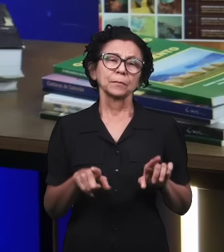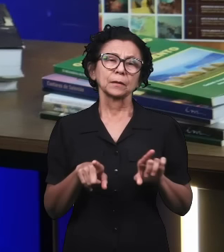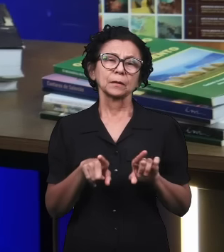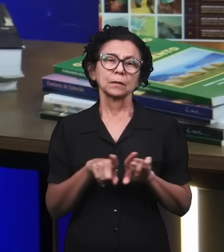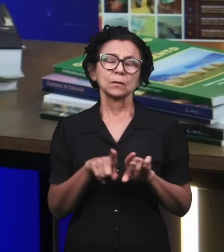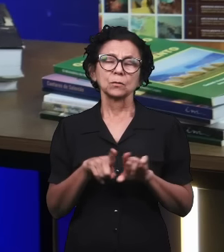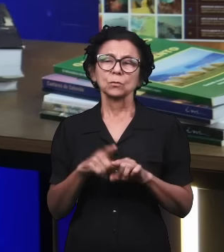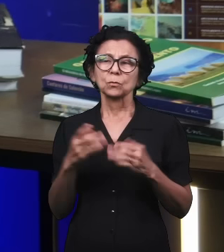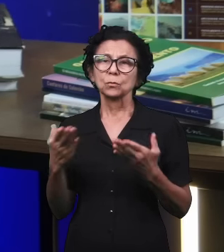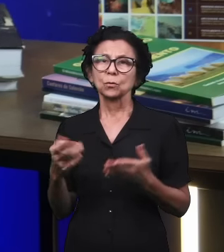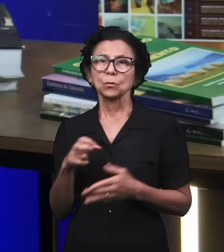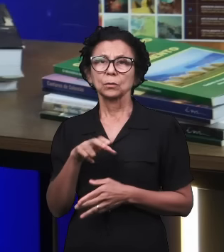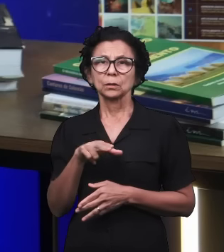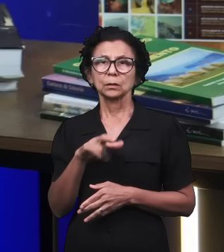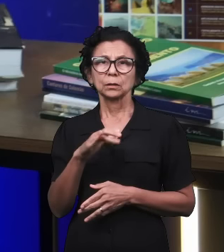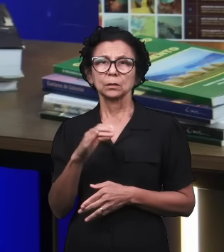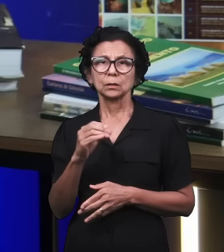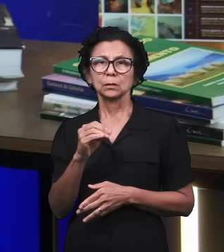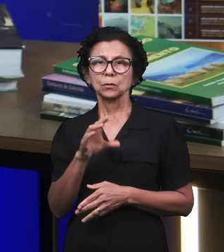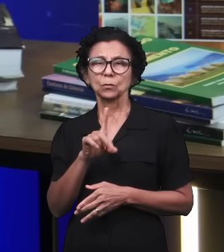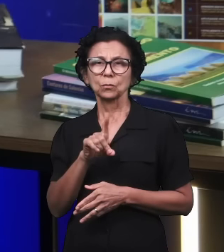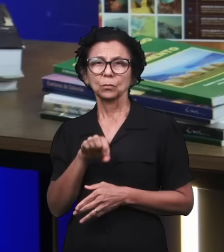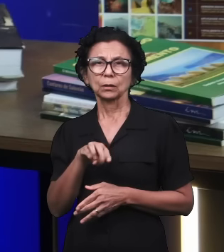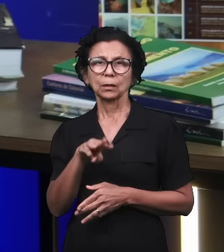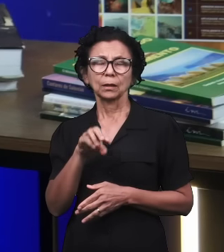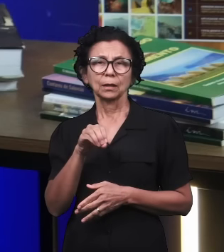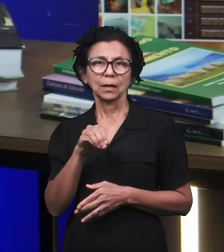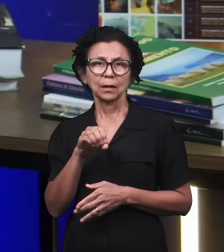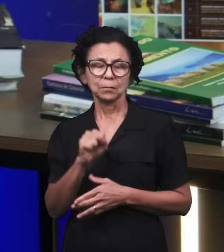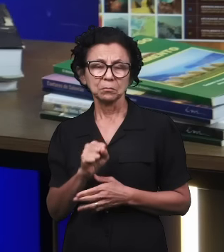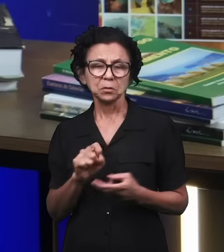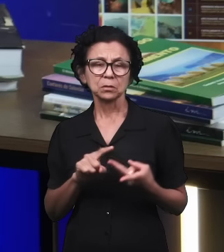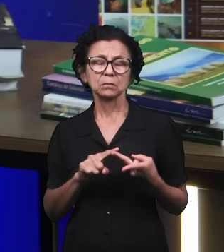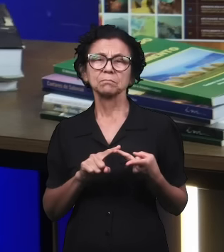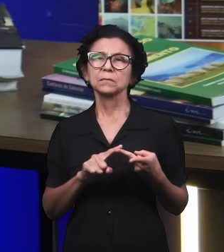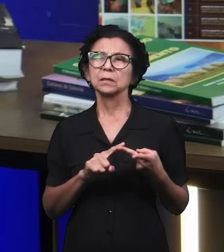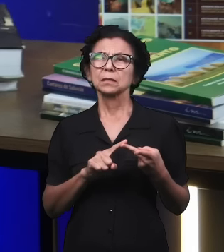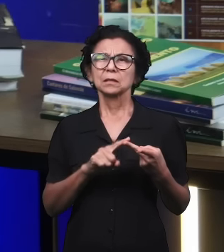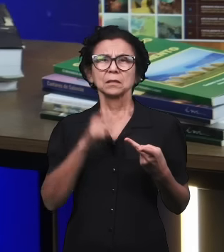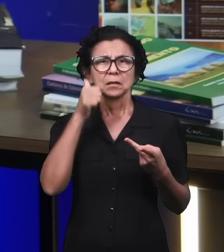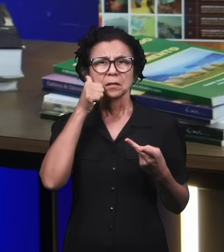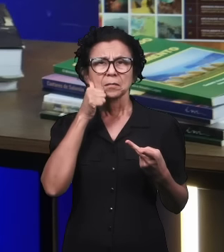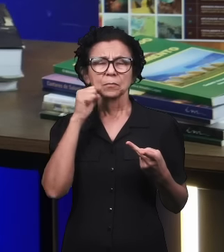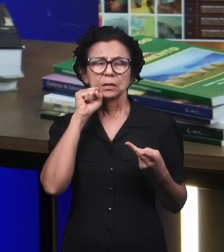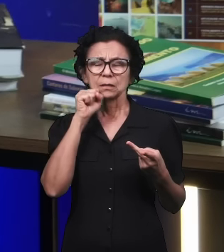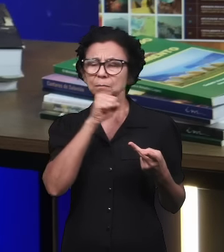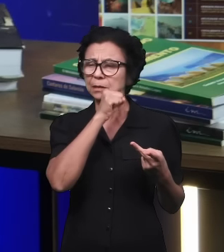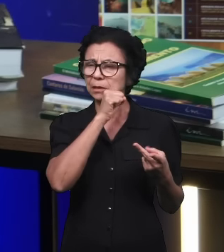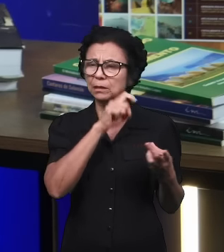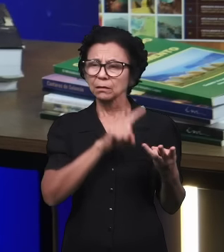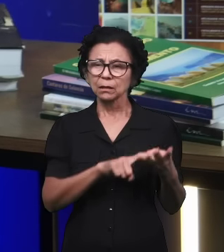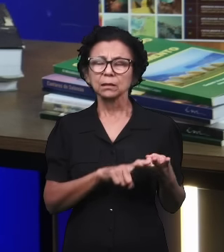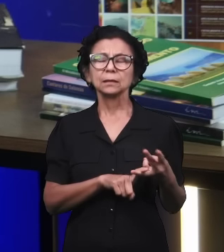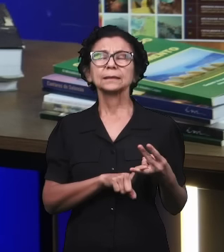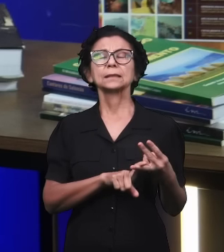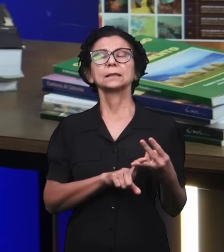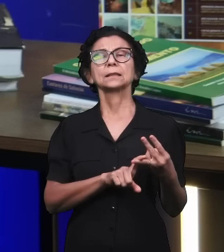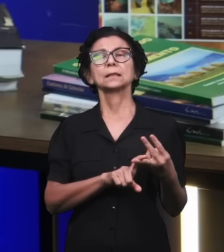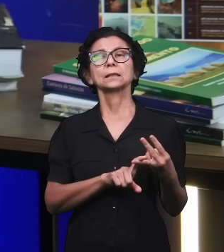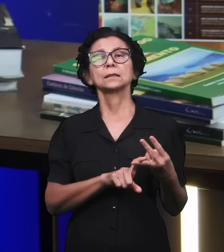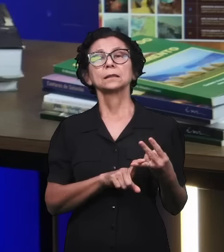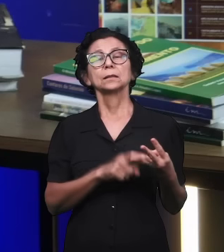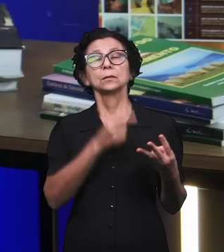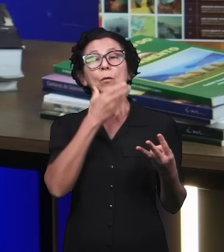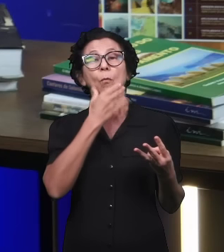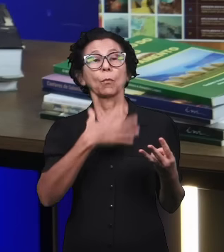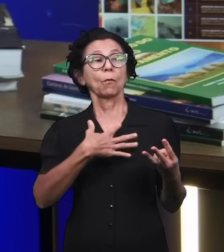mulher samaritana em Sicar ali, em Samaria, marcou ali o filho, o oficial, e toda a casa